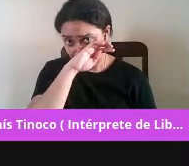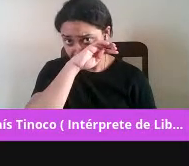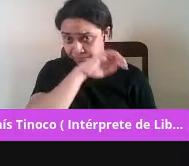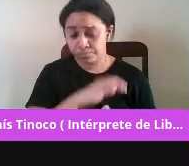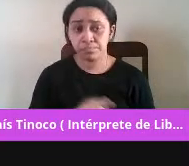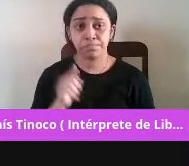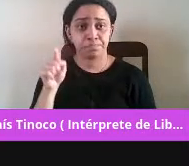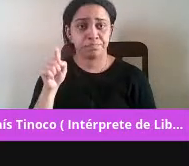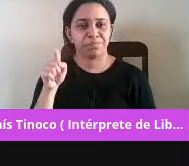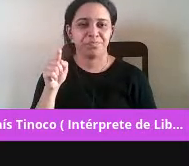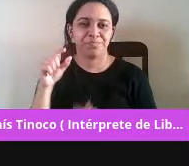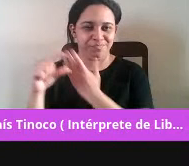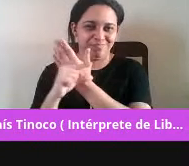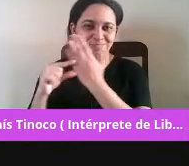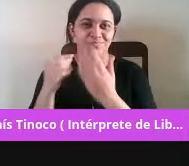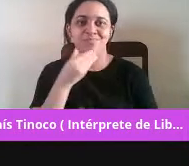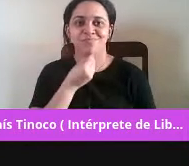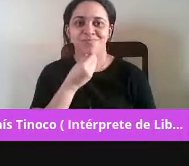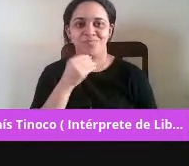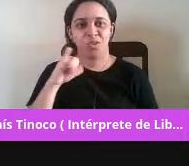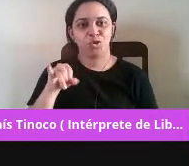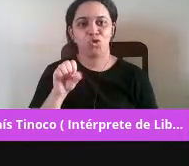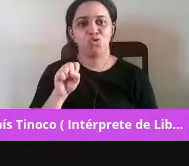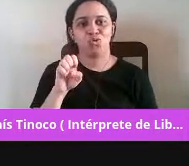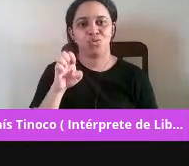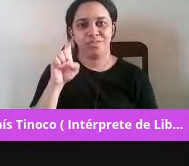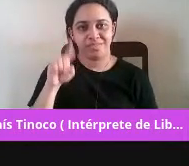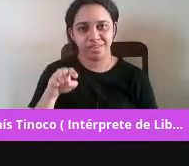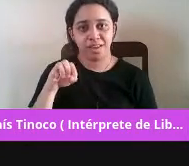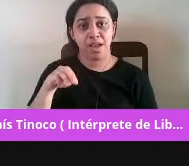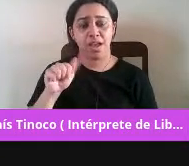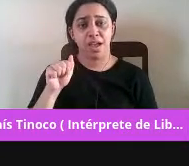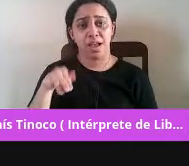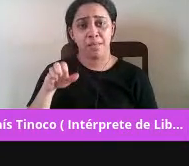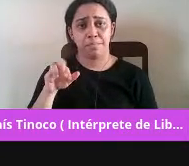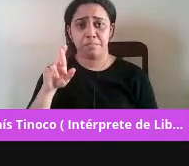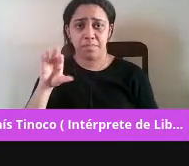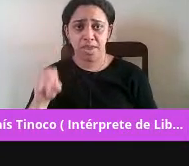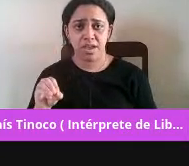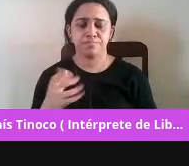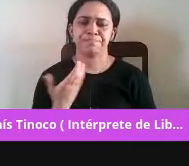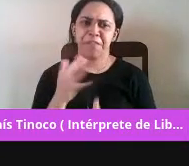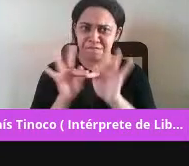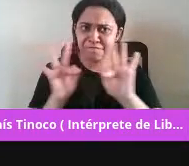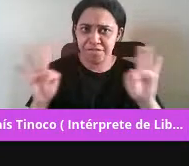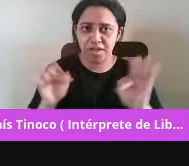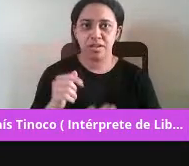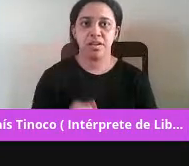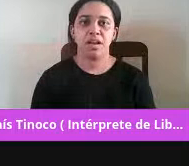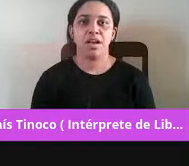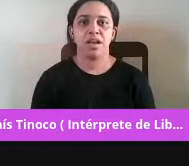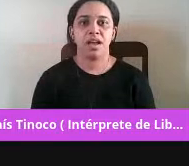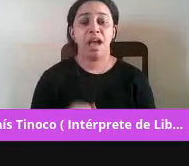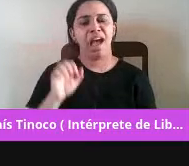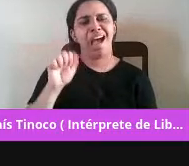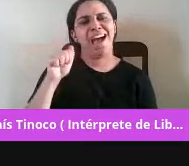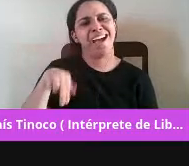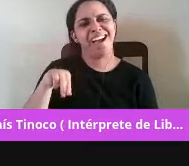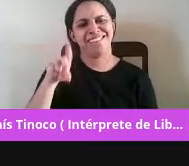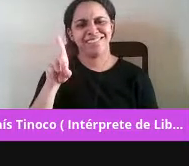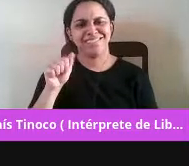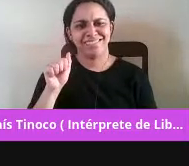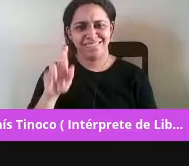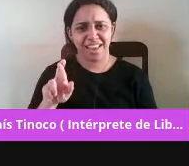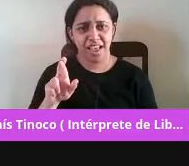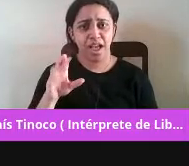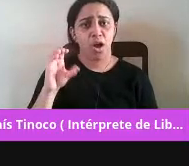José Américo de Almeida, né? Então, ele dá essa fraseologia assim. Andar com a pele de Ceará nos olhos. O que é